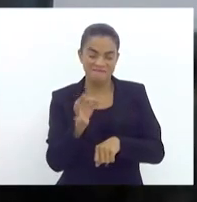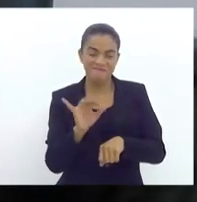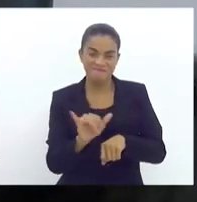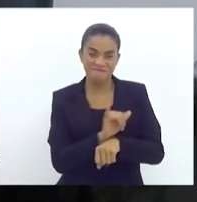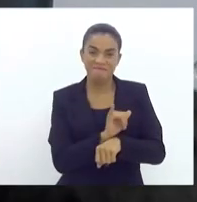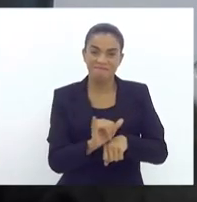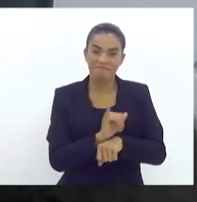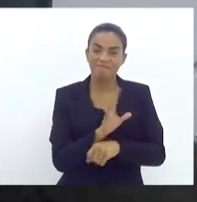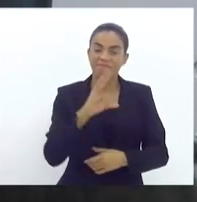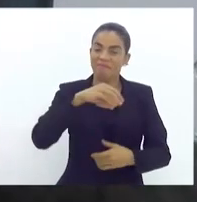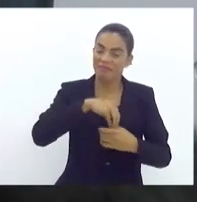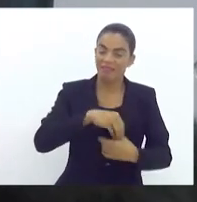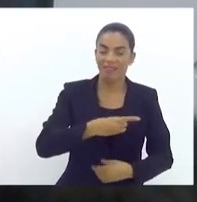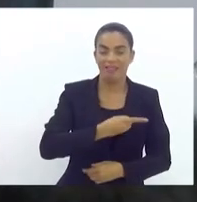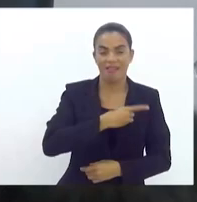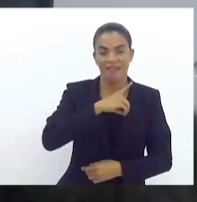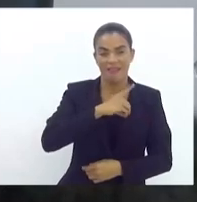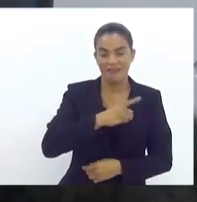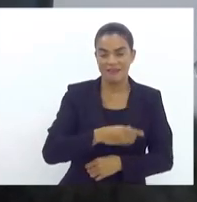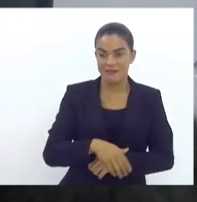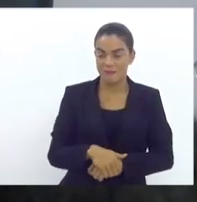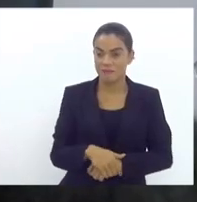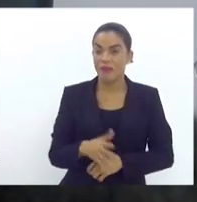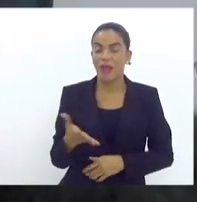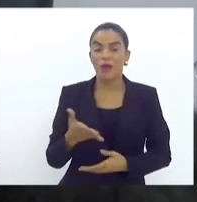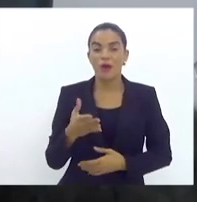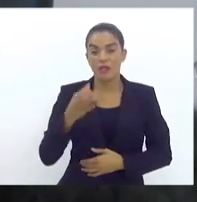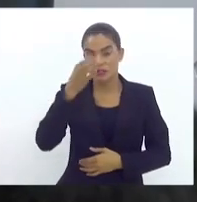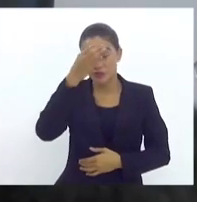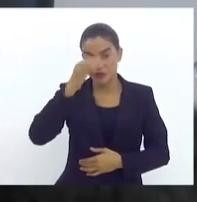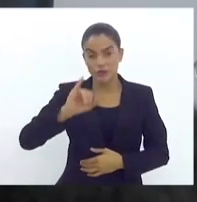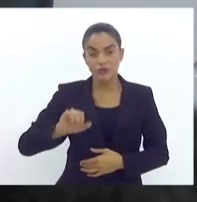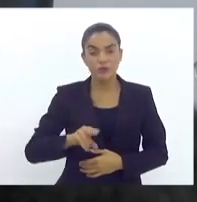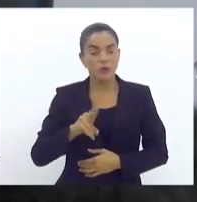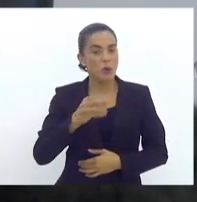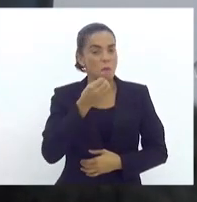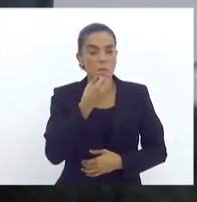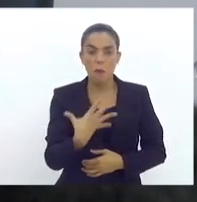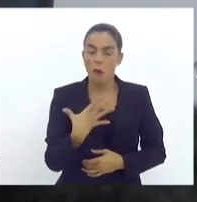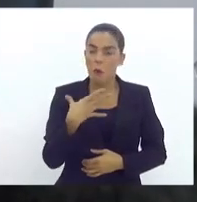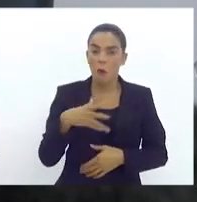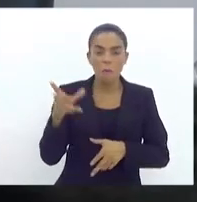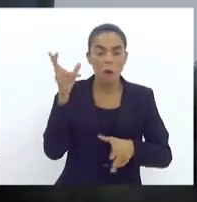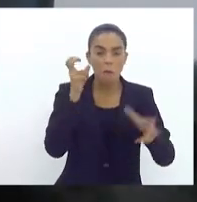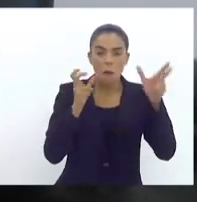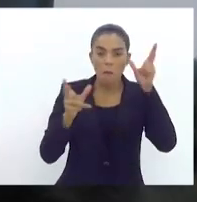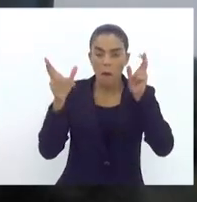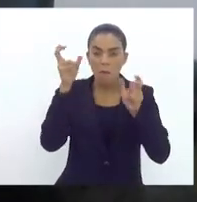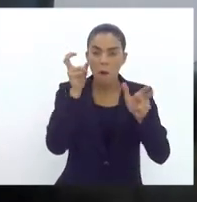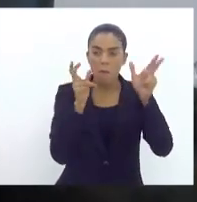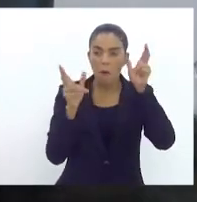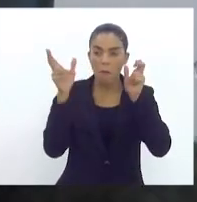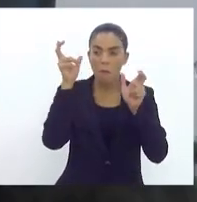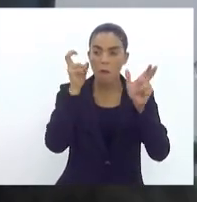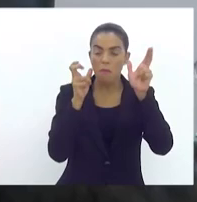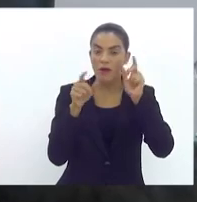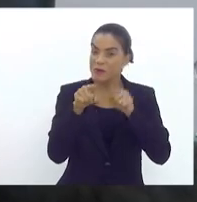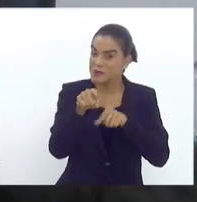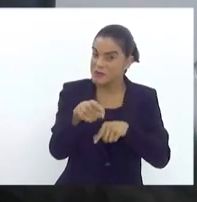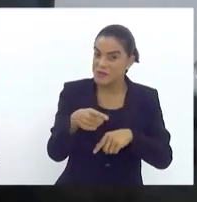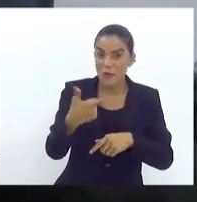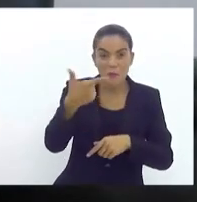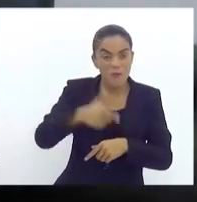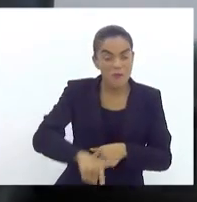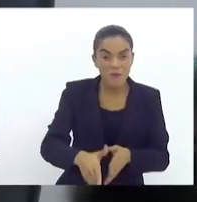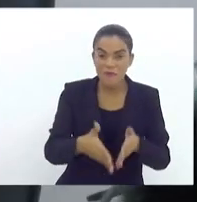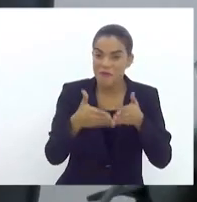é então vou passar para deputada tia Ju e dizendo que foi muitíssimo bom tá e que o senhor nos procure